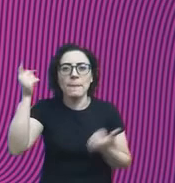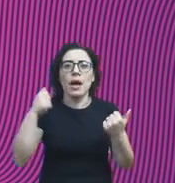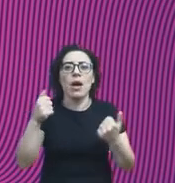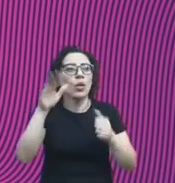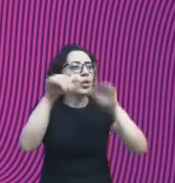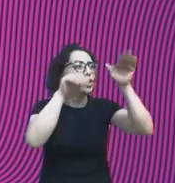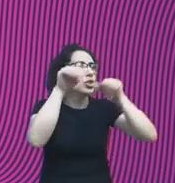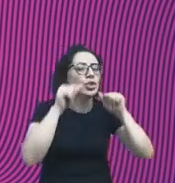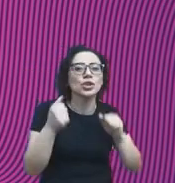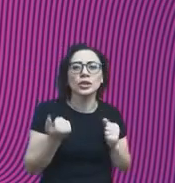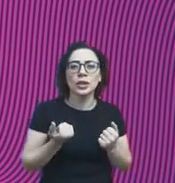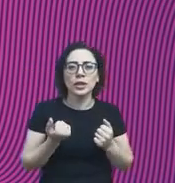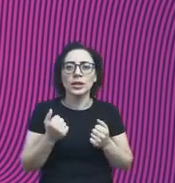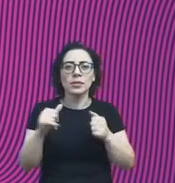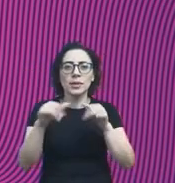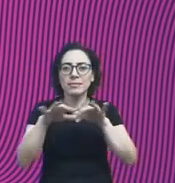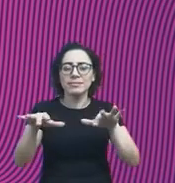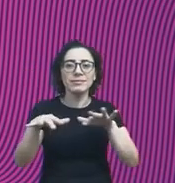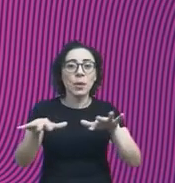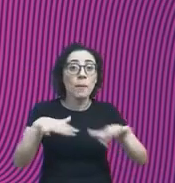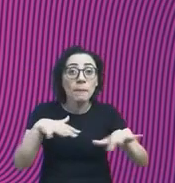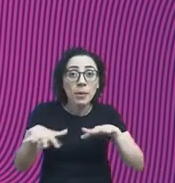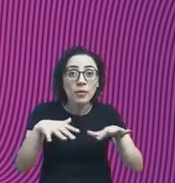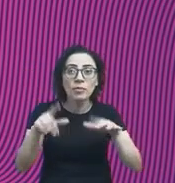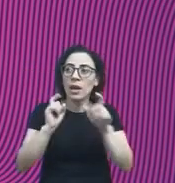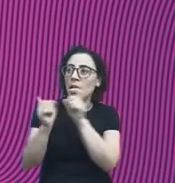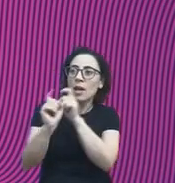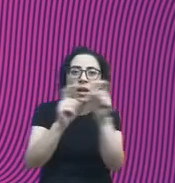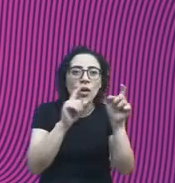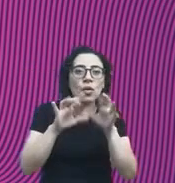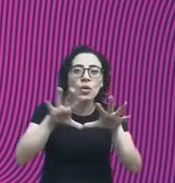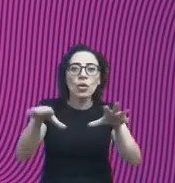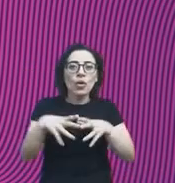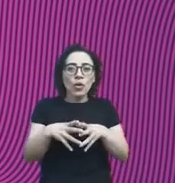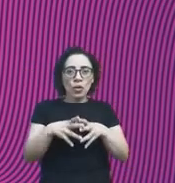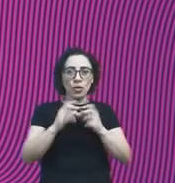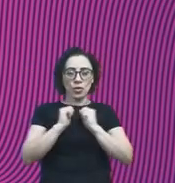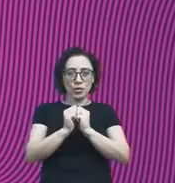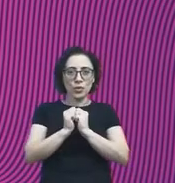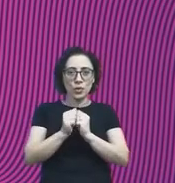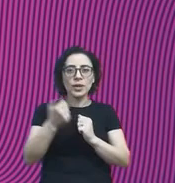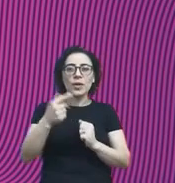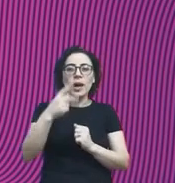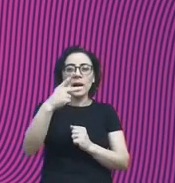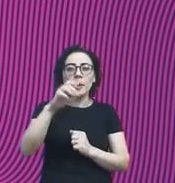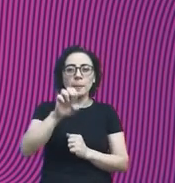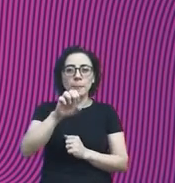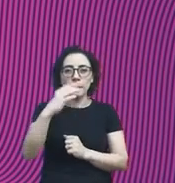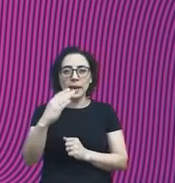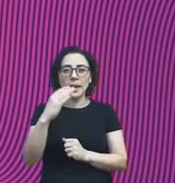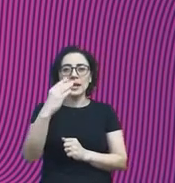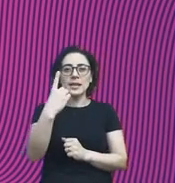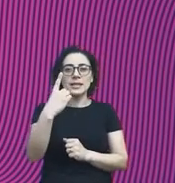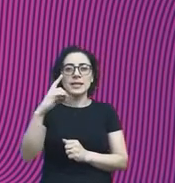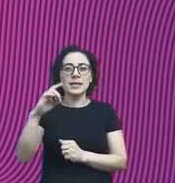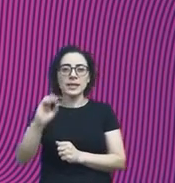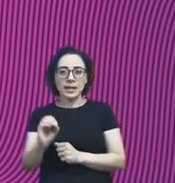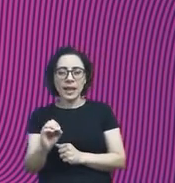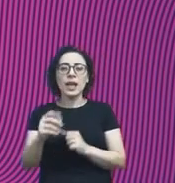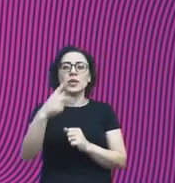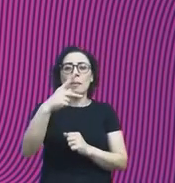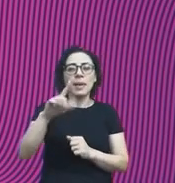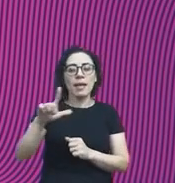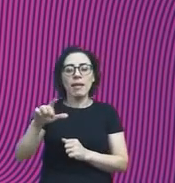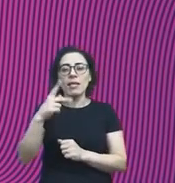vis-à-vis o exemplo claro agora da PEC 110 e mesmo do PL 2337 lá do Imposto de